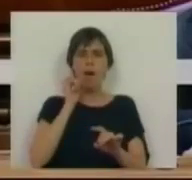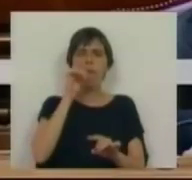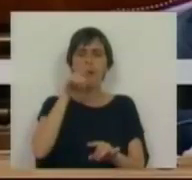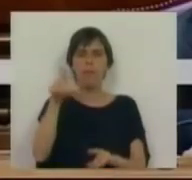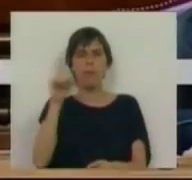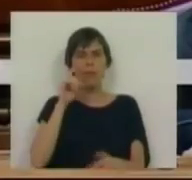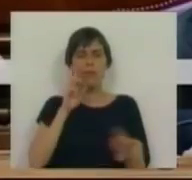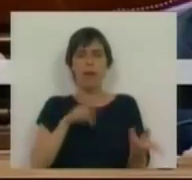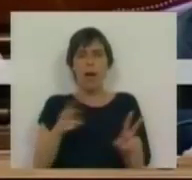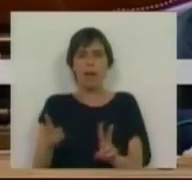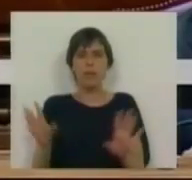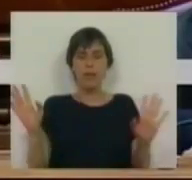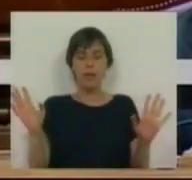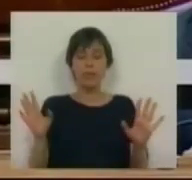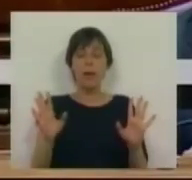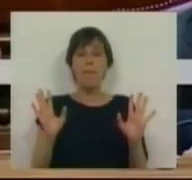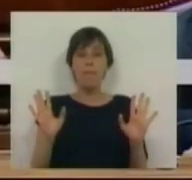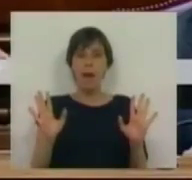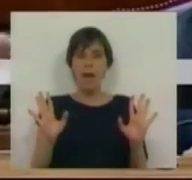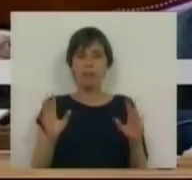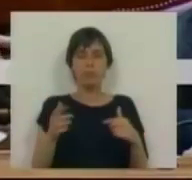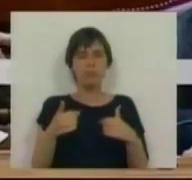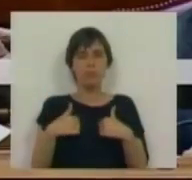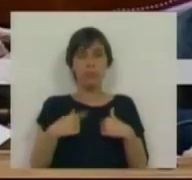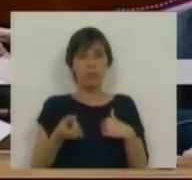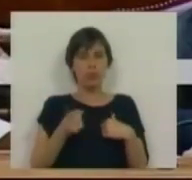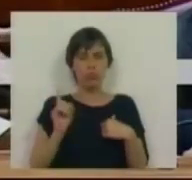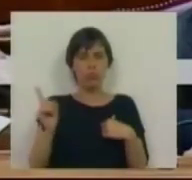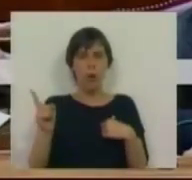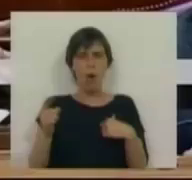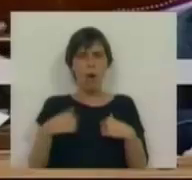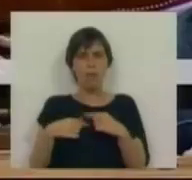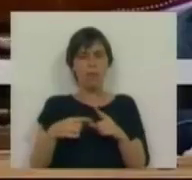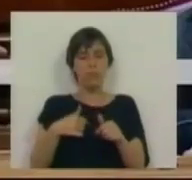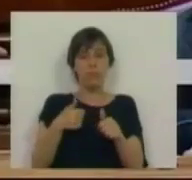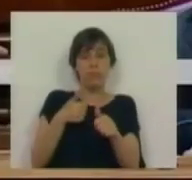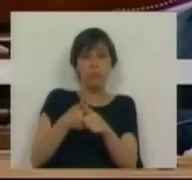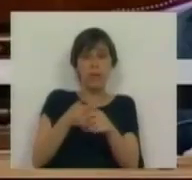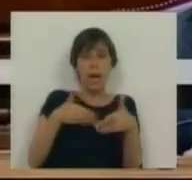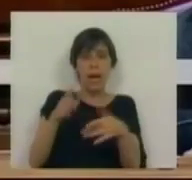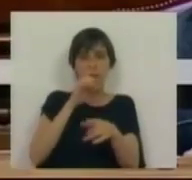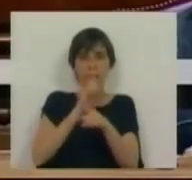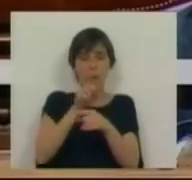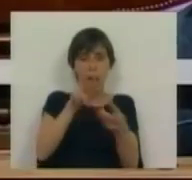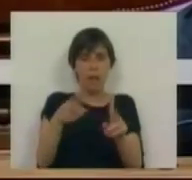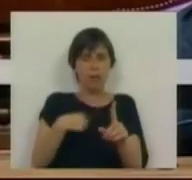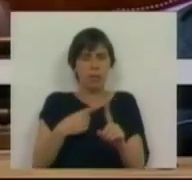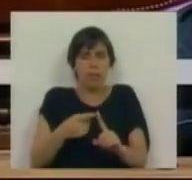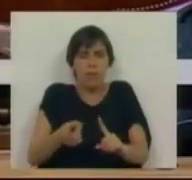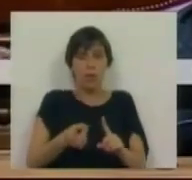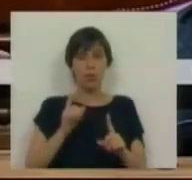defende alternativas, mas não me têm, com certeza, como companheiro de caminho dessas